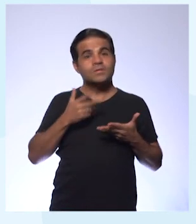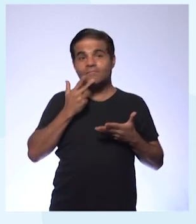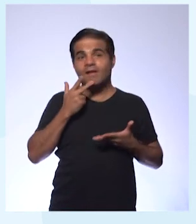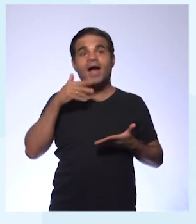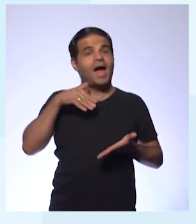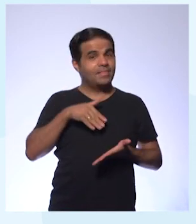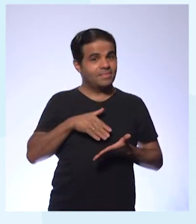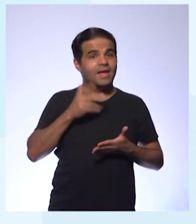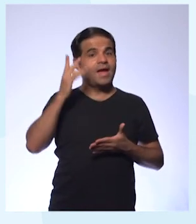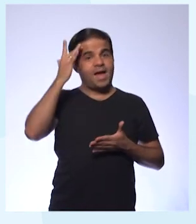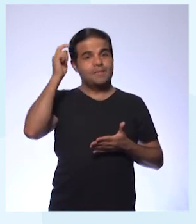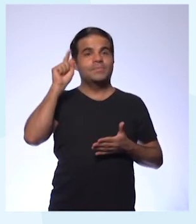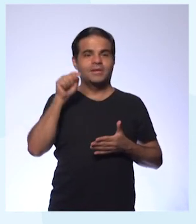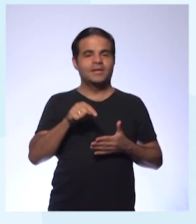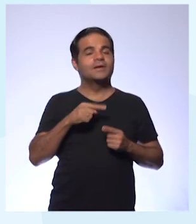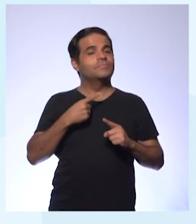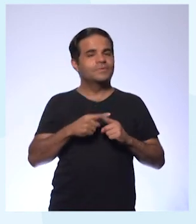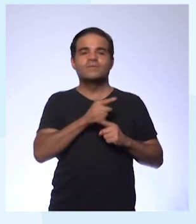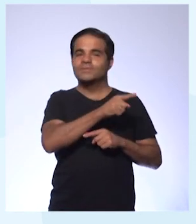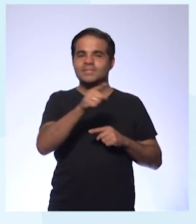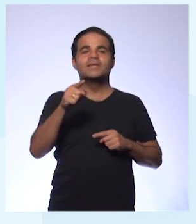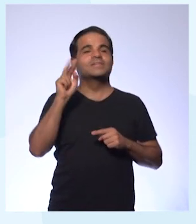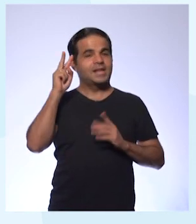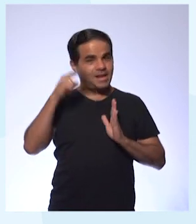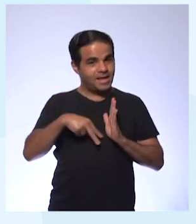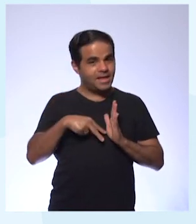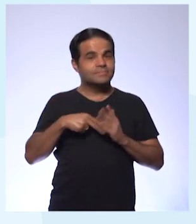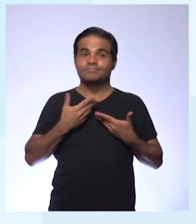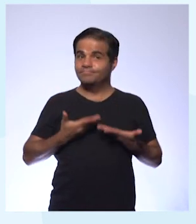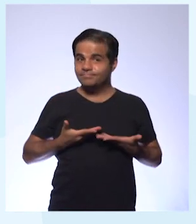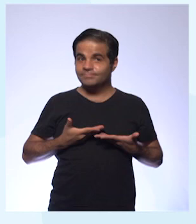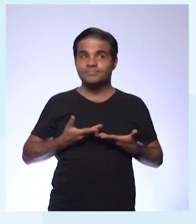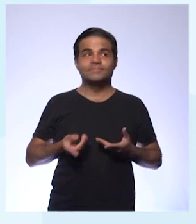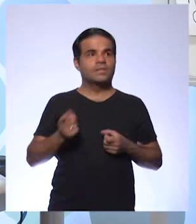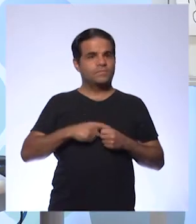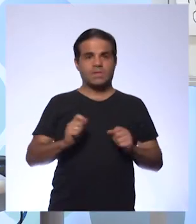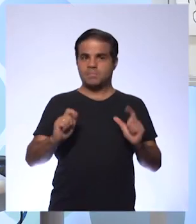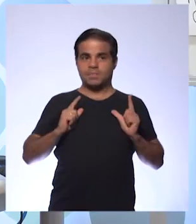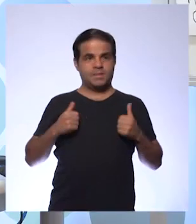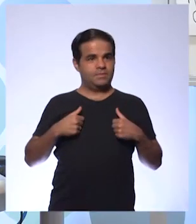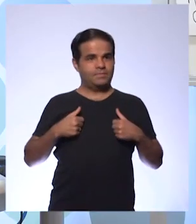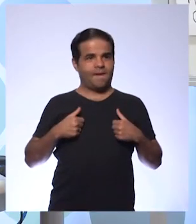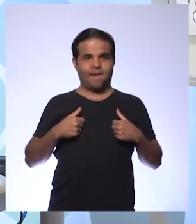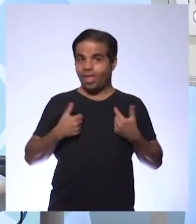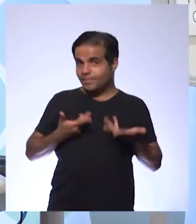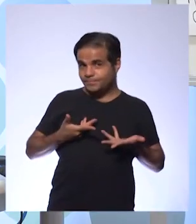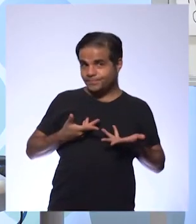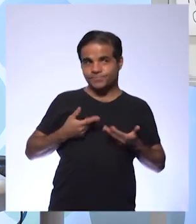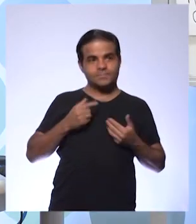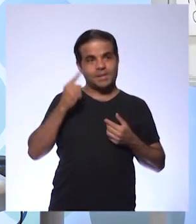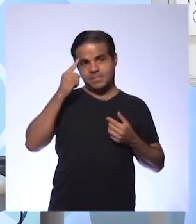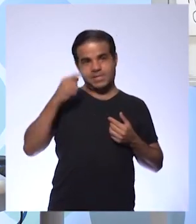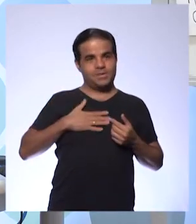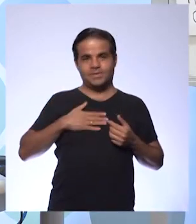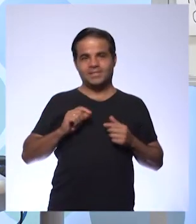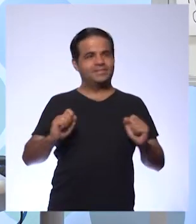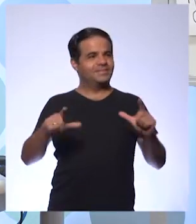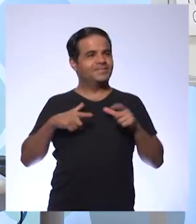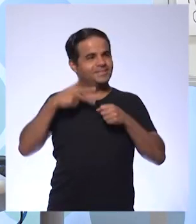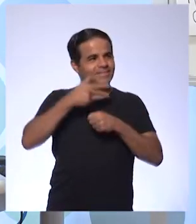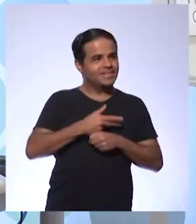até amanhã, porque como vocês leram aí, olha só, não vai voltar pra mim, não? Vai não? Ah, pensei que você não gostava mais de mim,